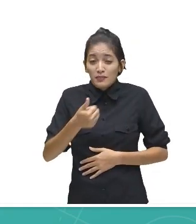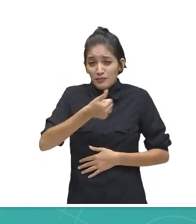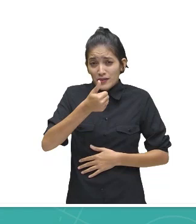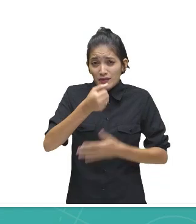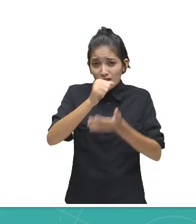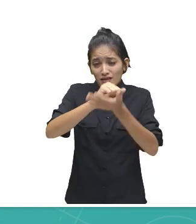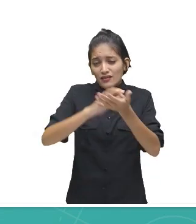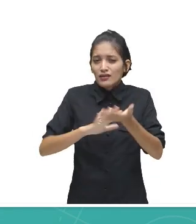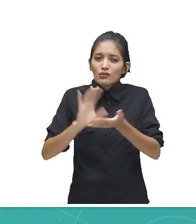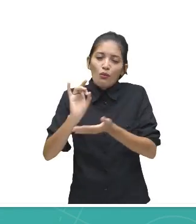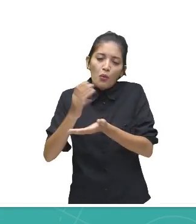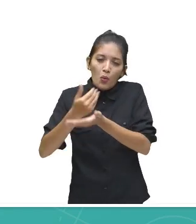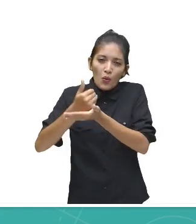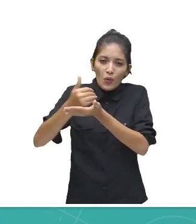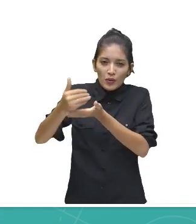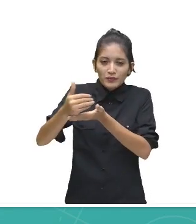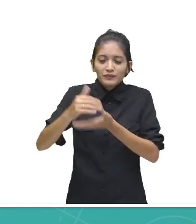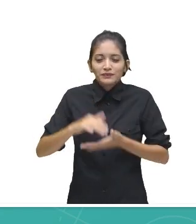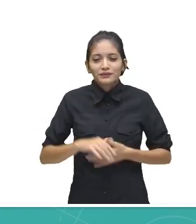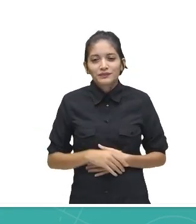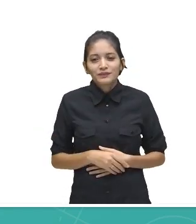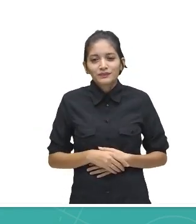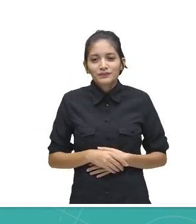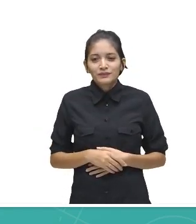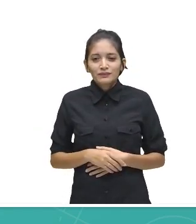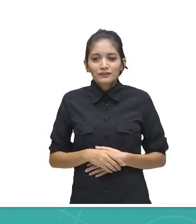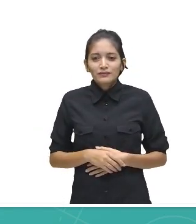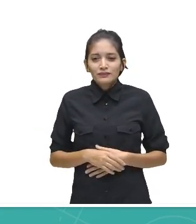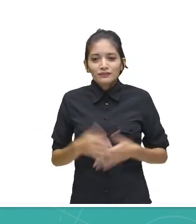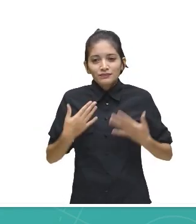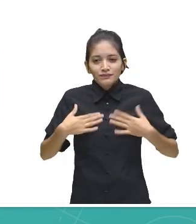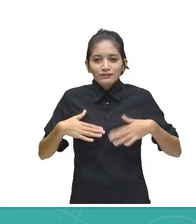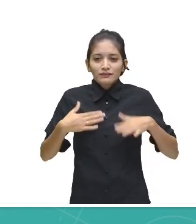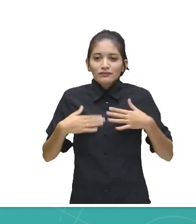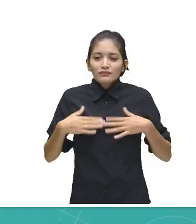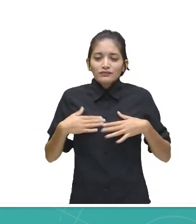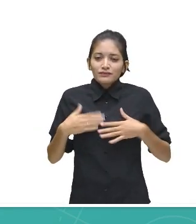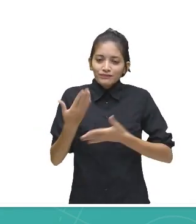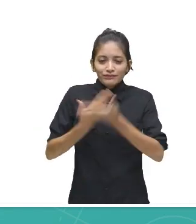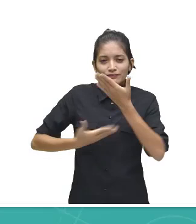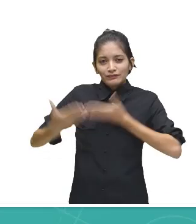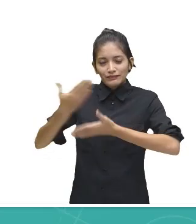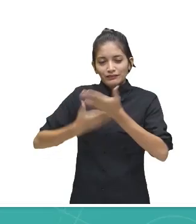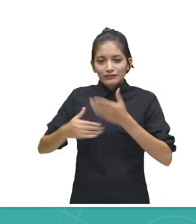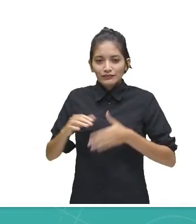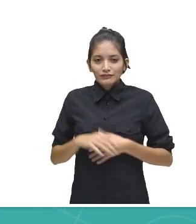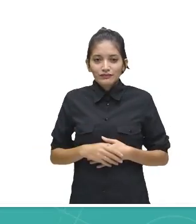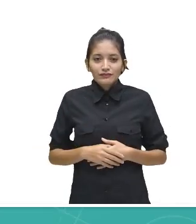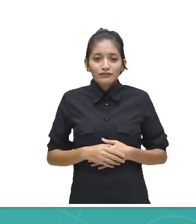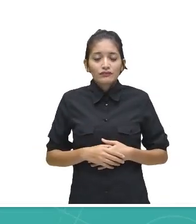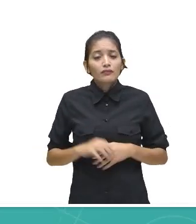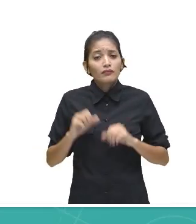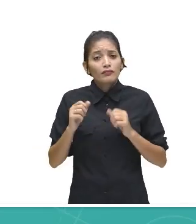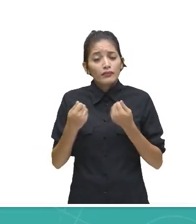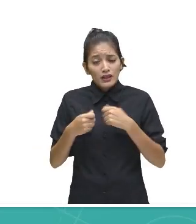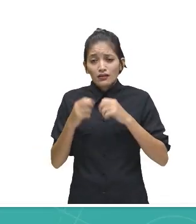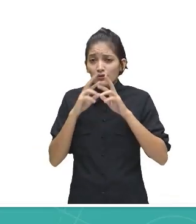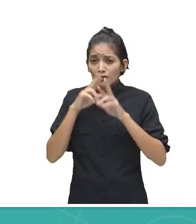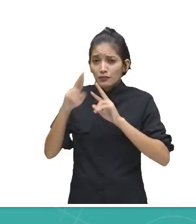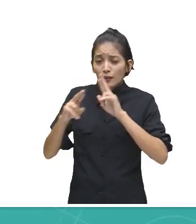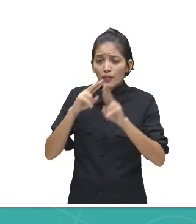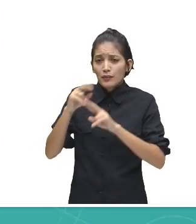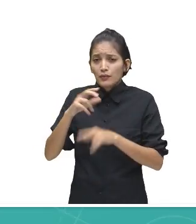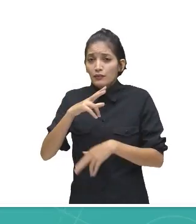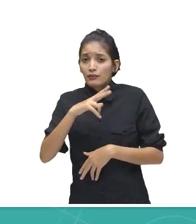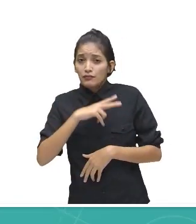atividade é isso pra gente começar ali bem relax, bem tranquilo aí a nossa interatividade. Gente, vão respondendo, né, no chat público ou